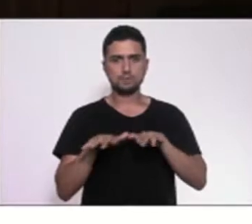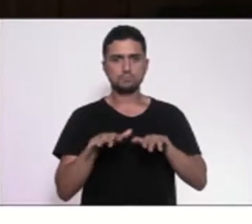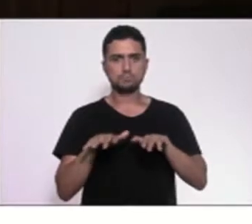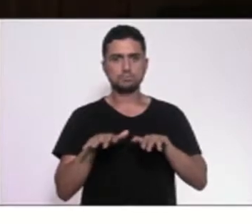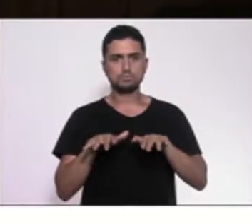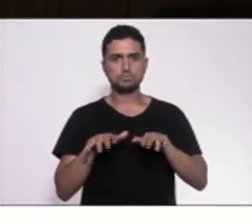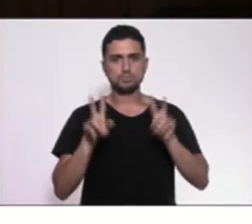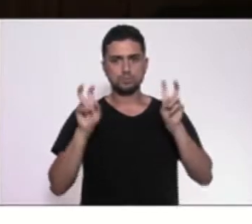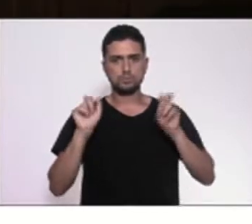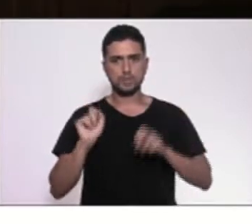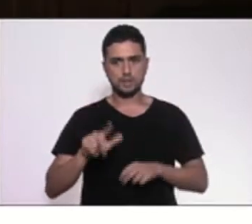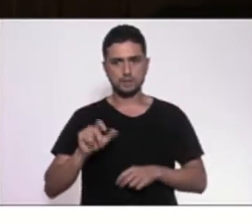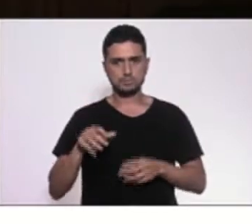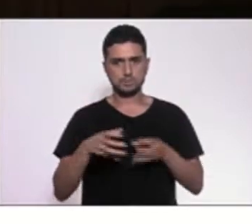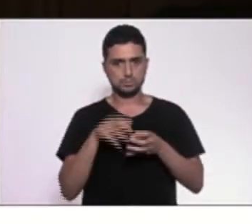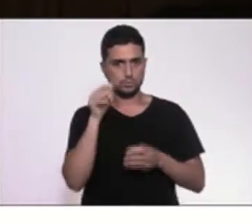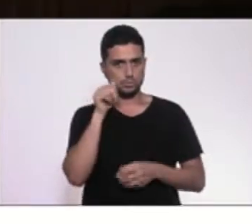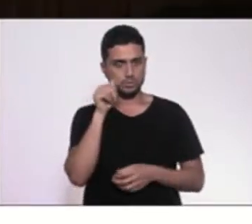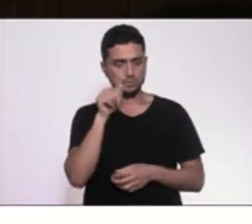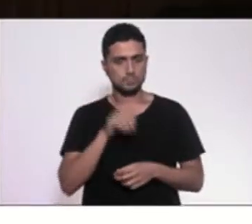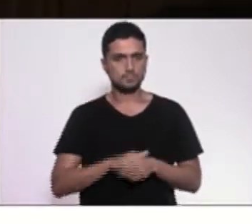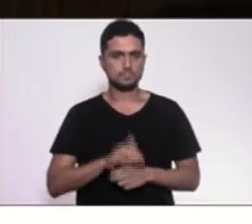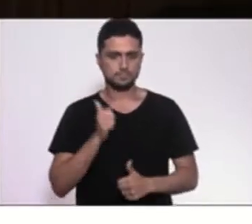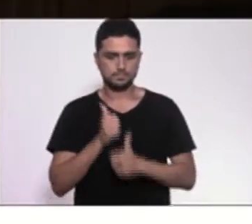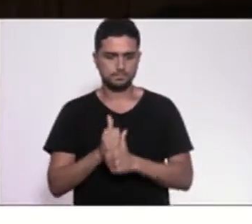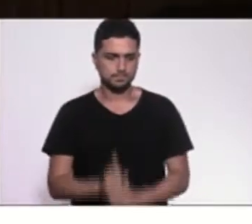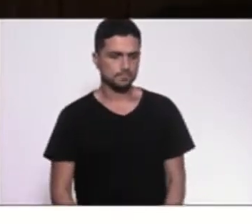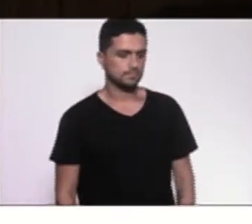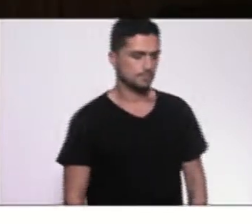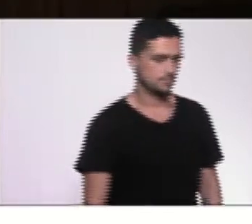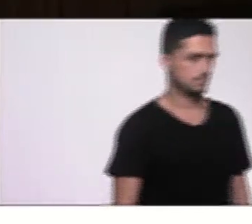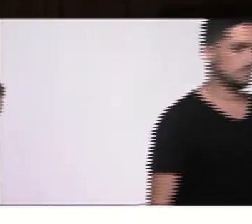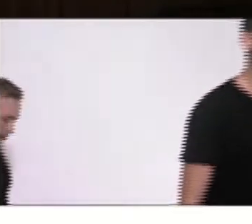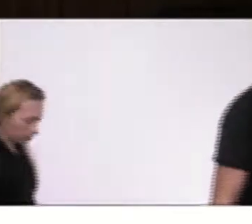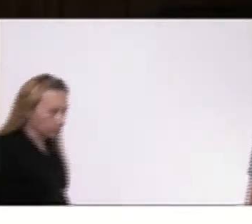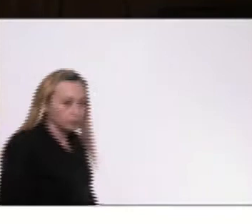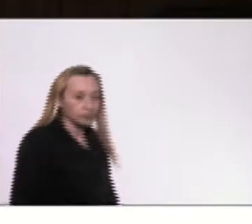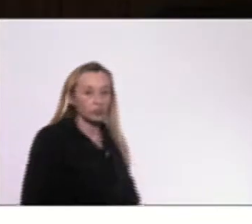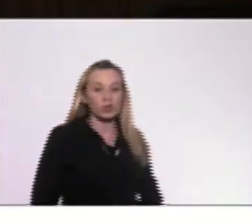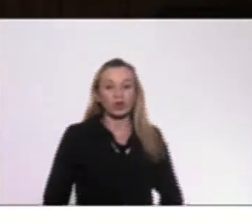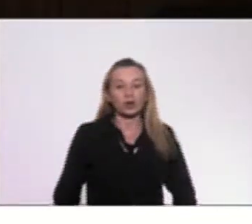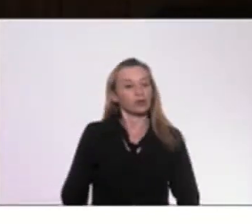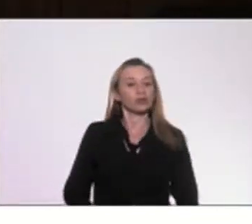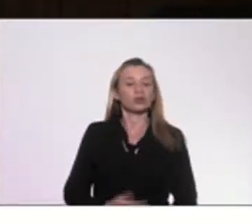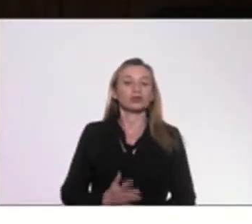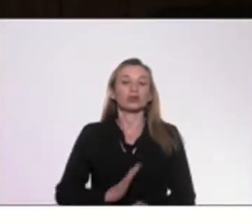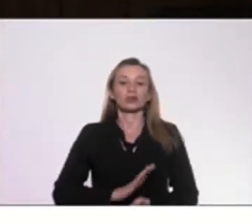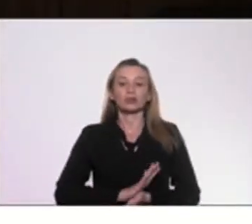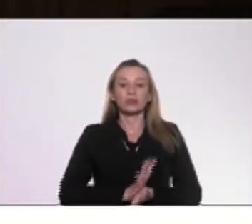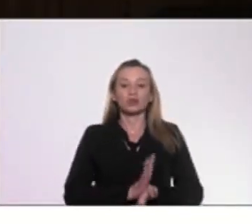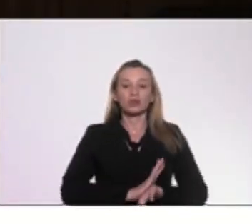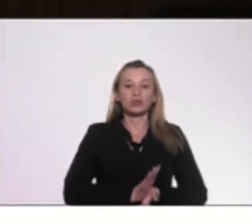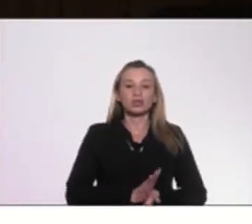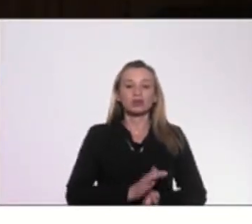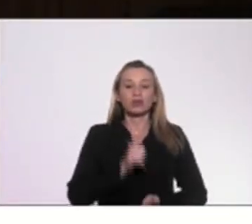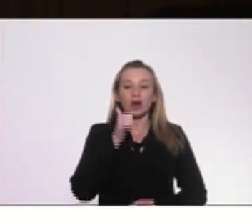em relação ao preconceito que sofre a mulher